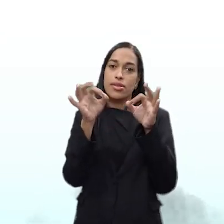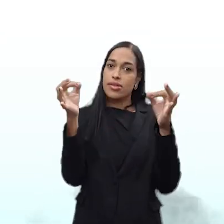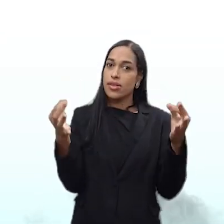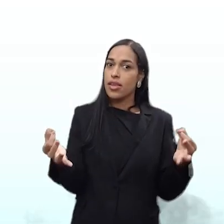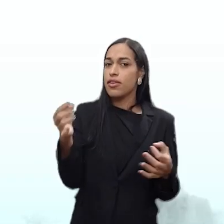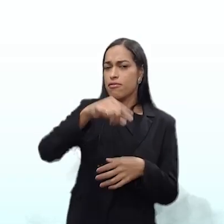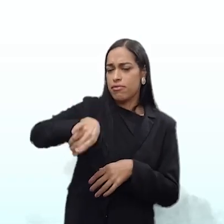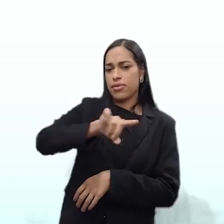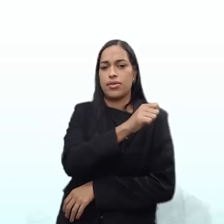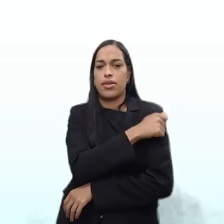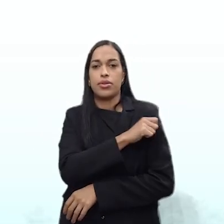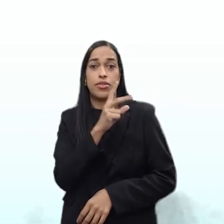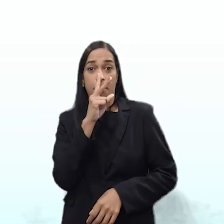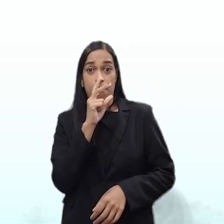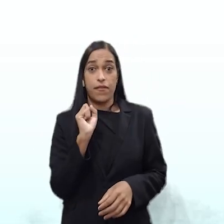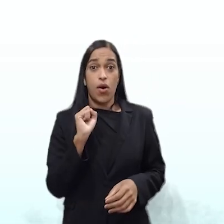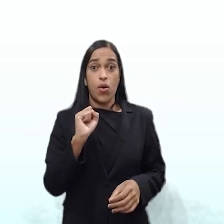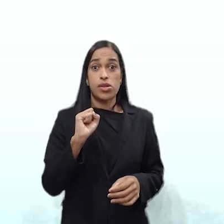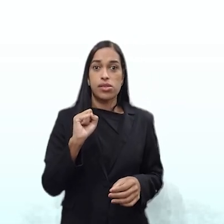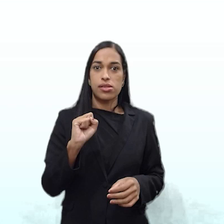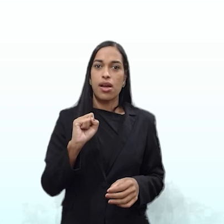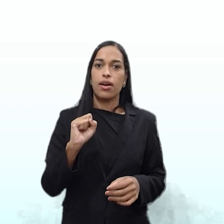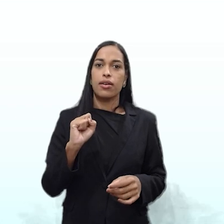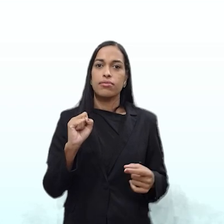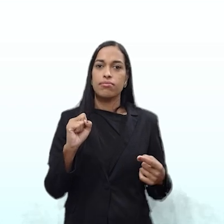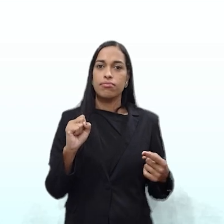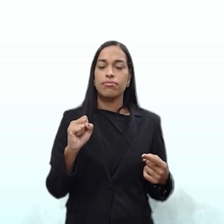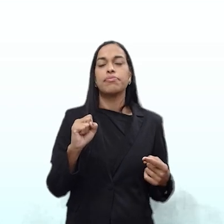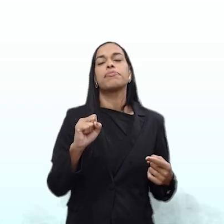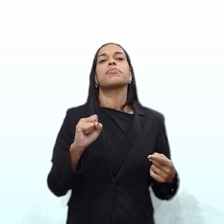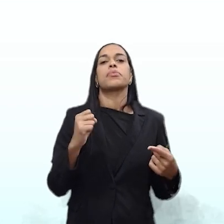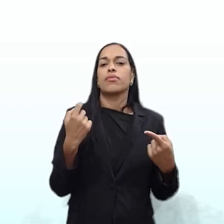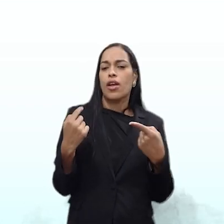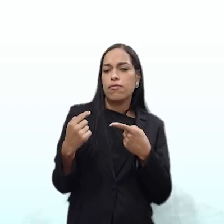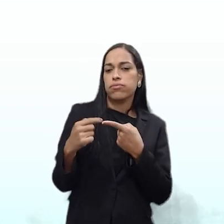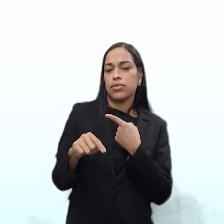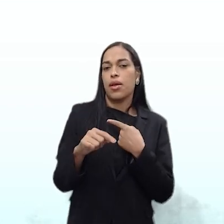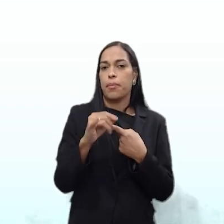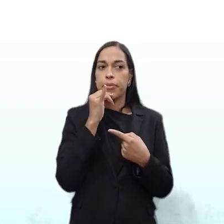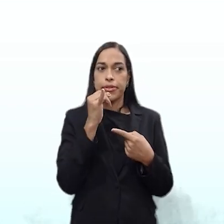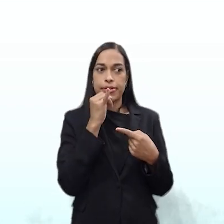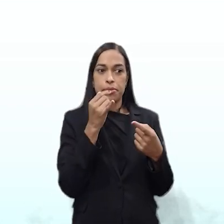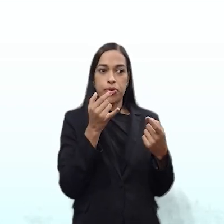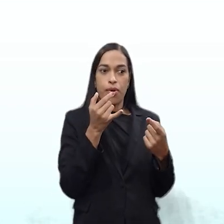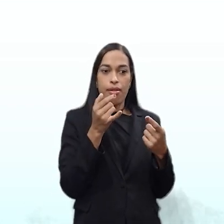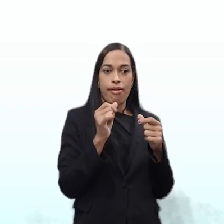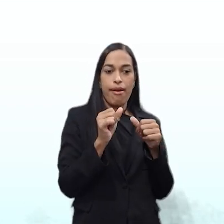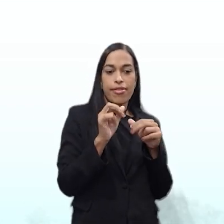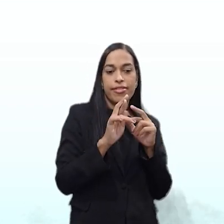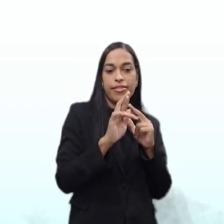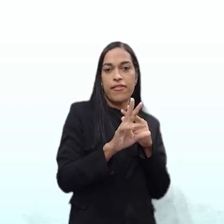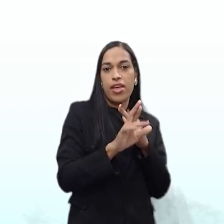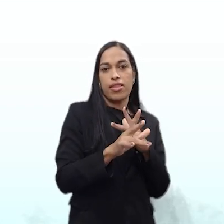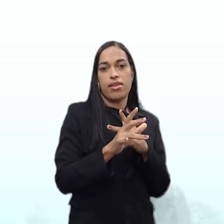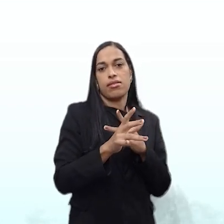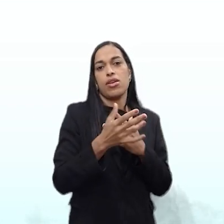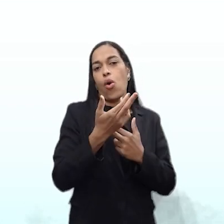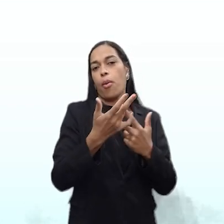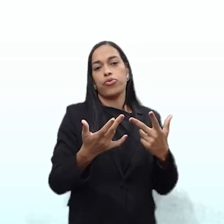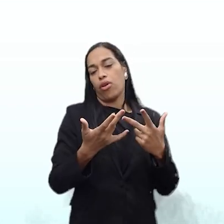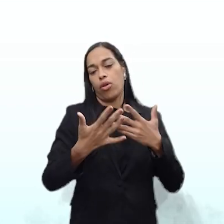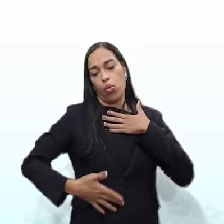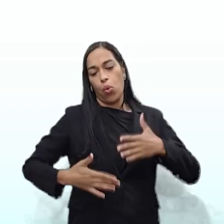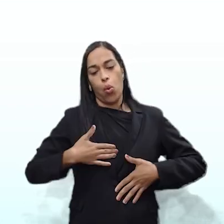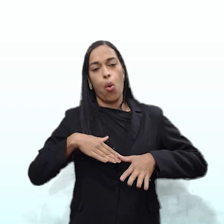ô mequetrefe, porque a força de atrito, ela é uma força que ela vai contrária ao movimento que os corpos têm. Pois